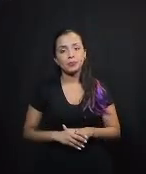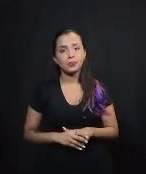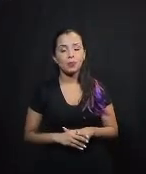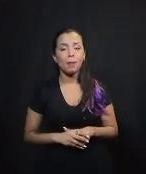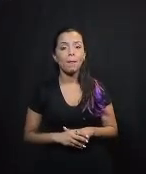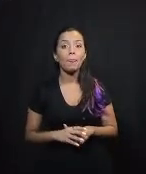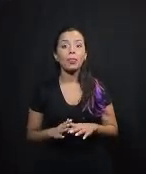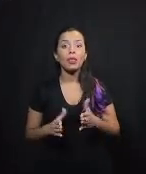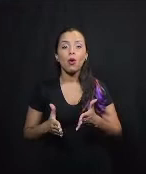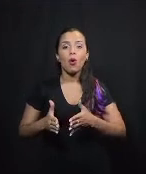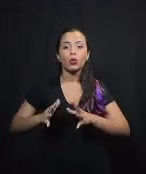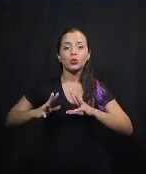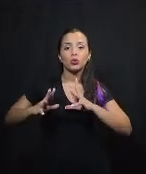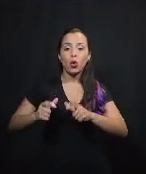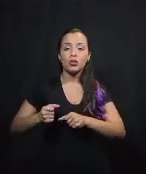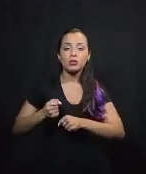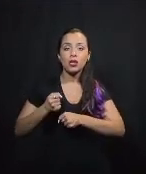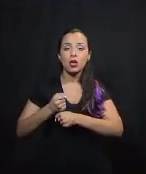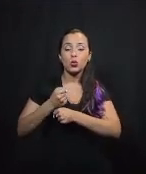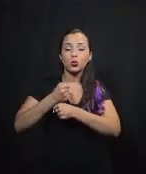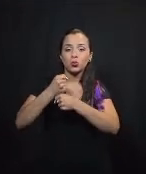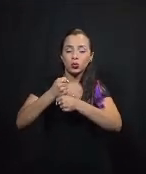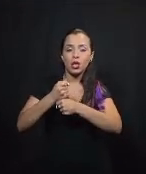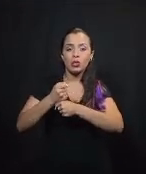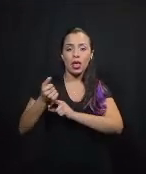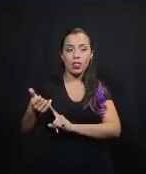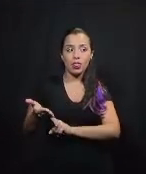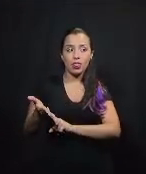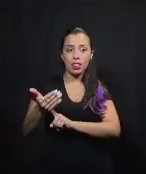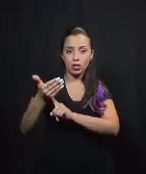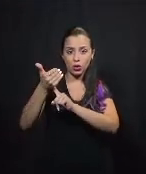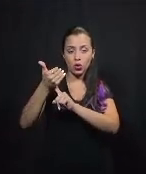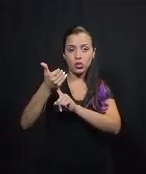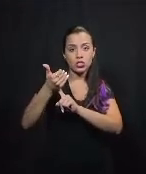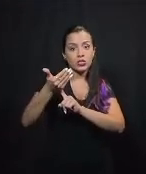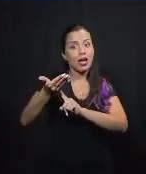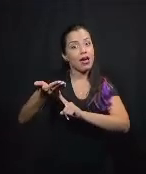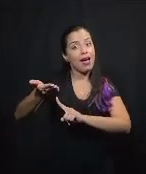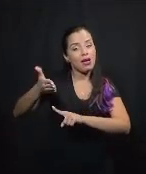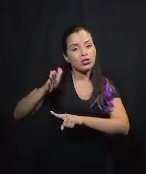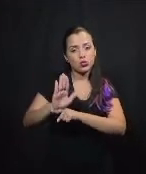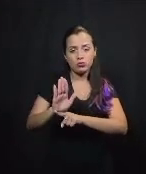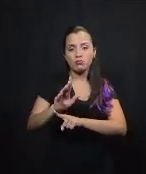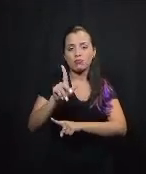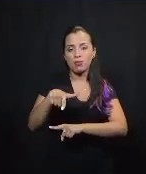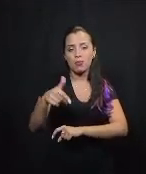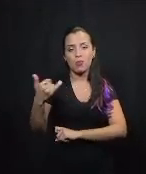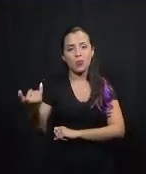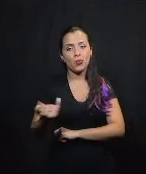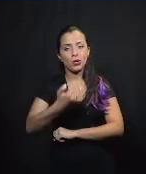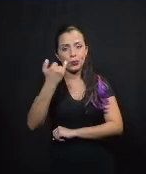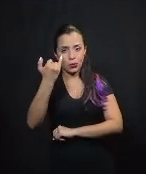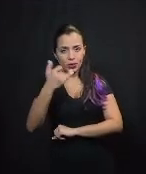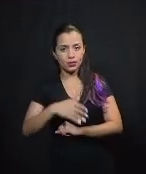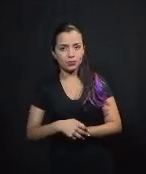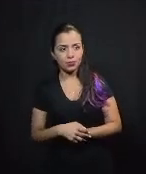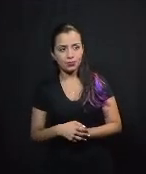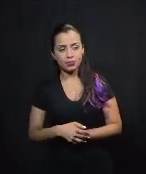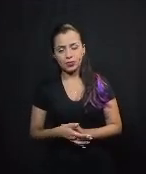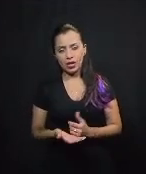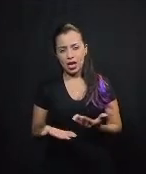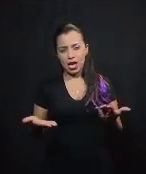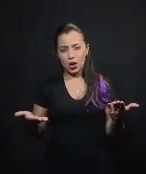a construção desta tecnologia realmente importa muito. E, não querendo discutir muito,